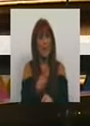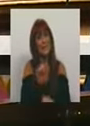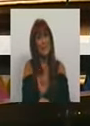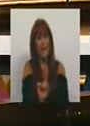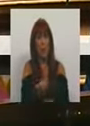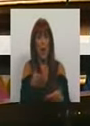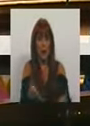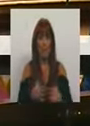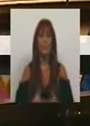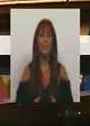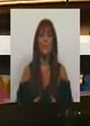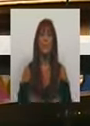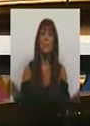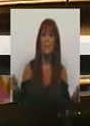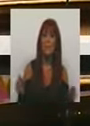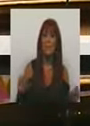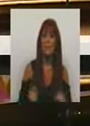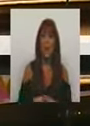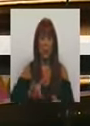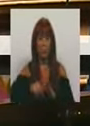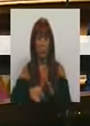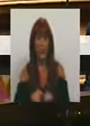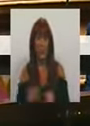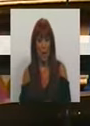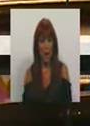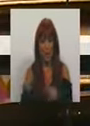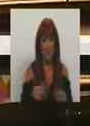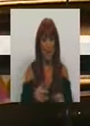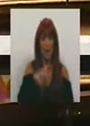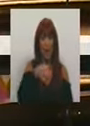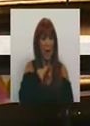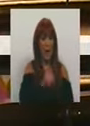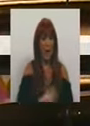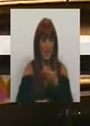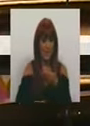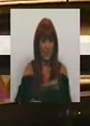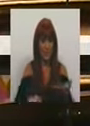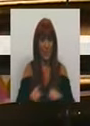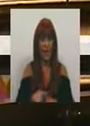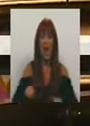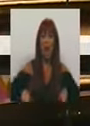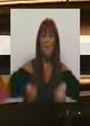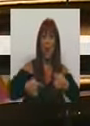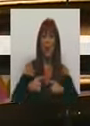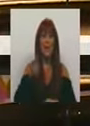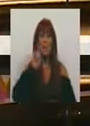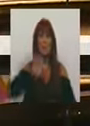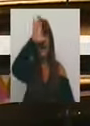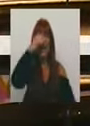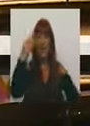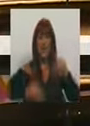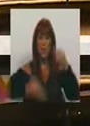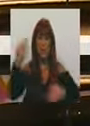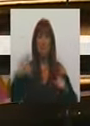setor. Aliás, um projeto apresentado por Partido Socialista em que a própria Ministra da